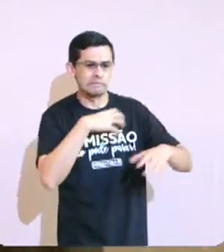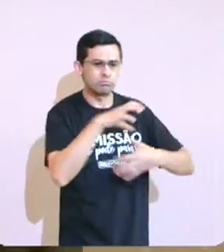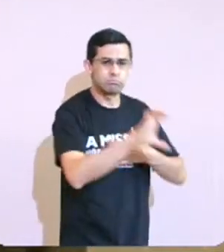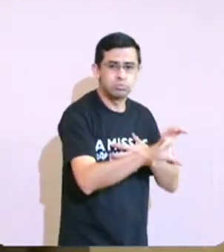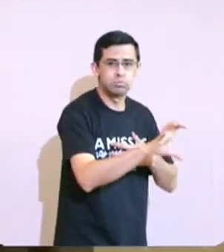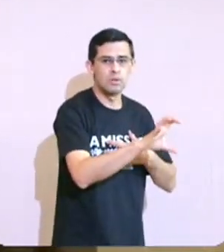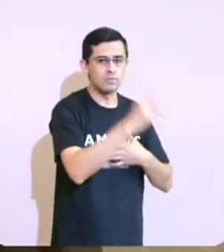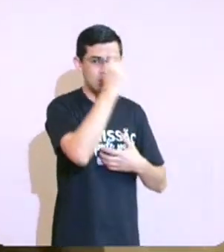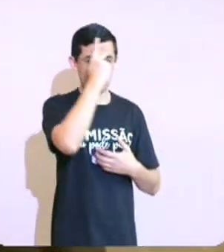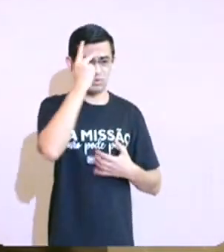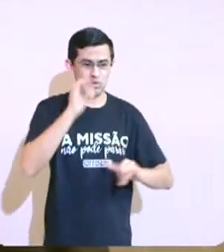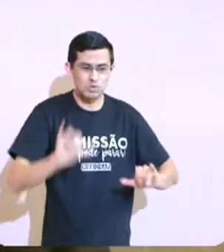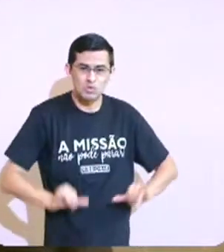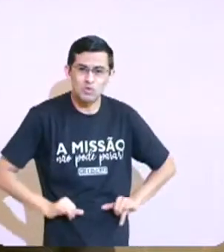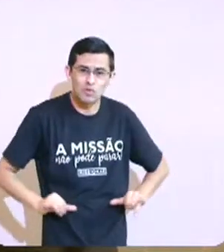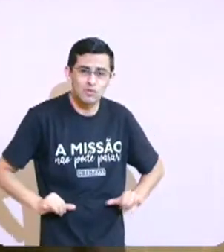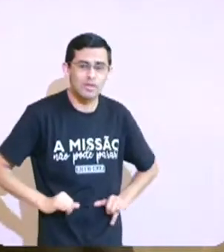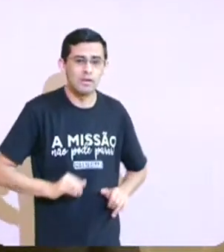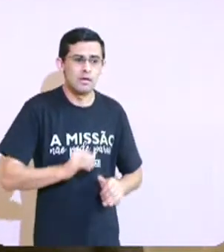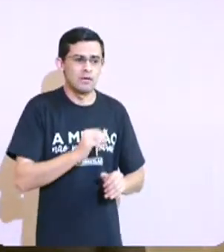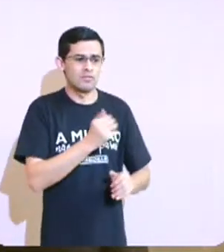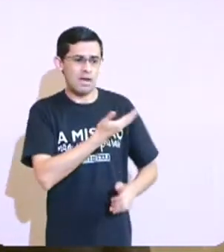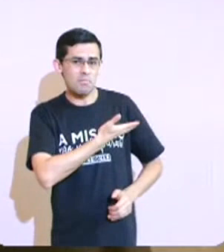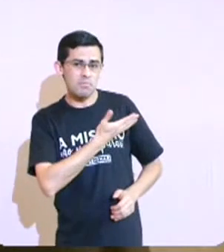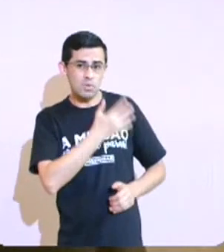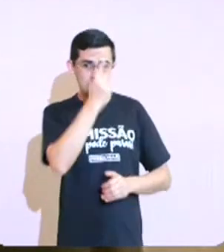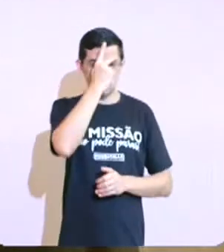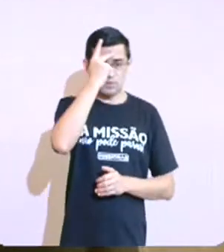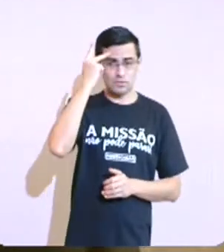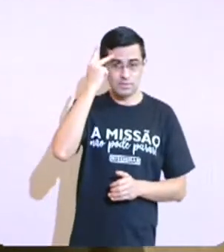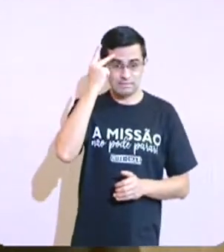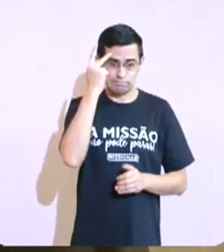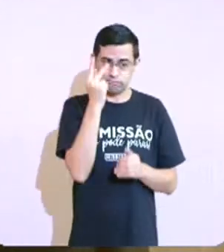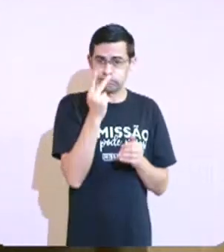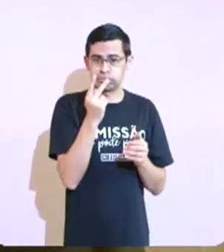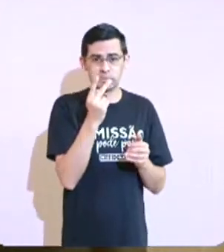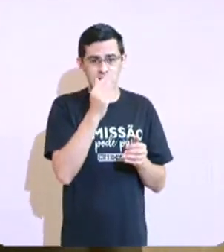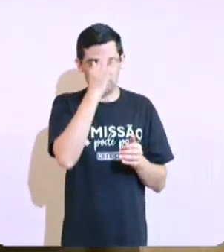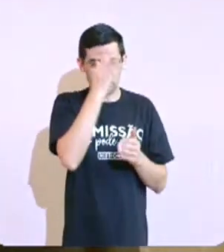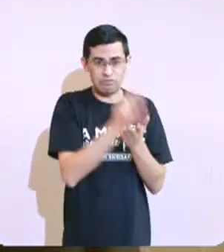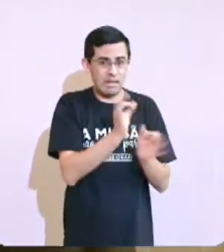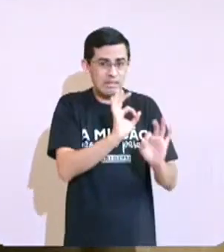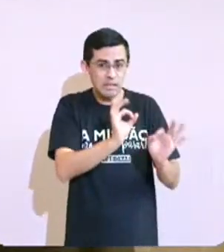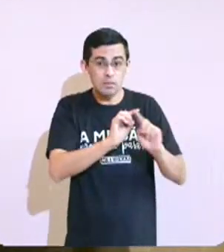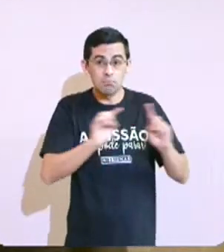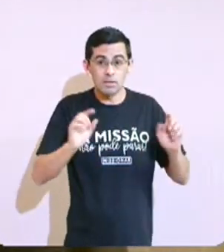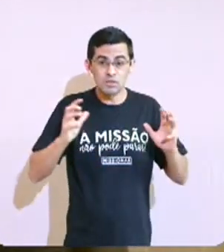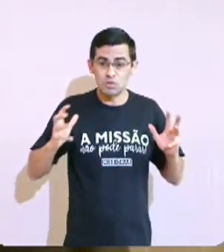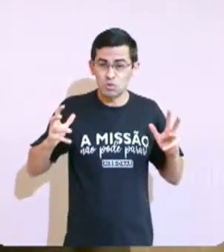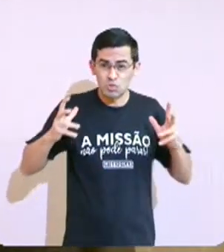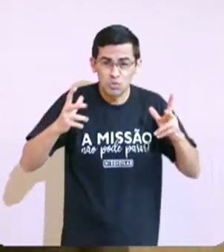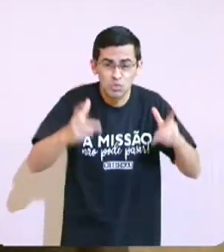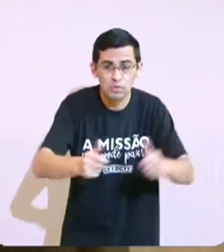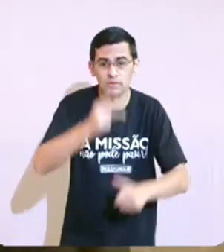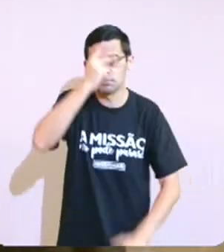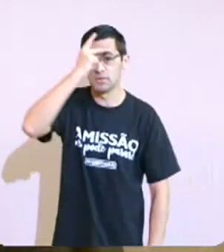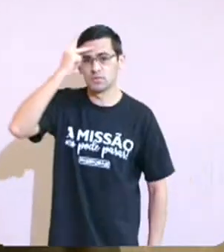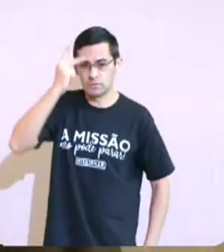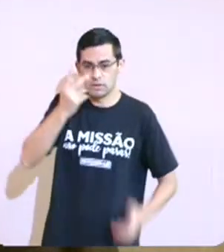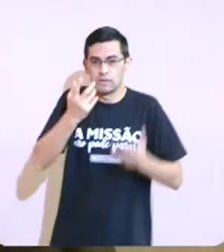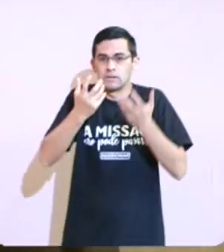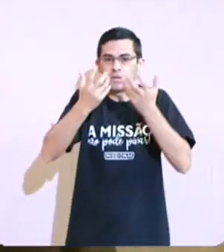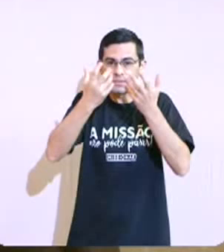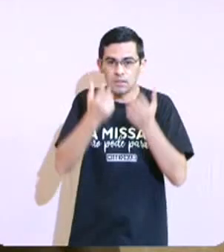periferia. Jesus fez amizade com aqueles que não eram seus, mas todos aqueles que o receberam,